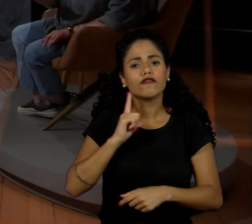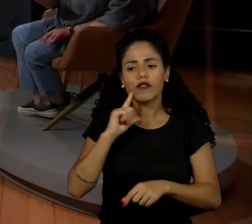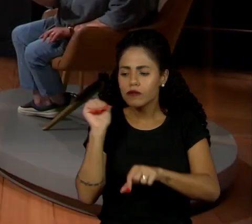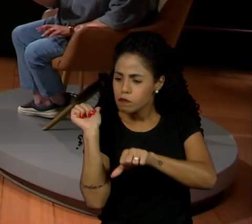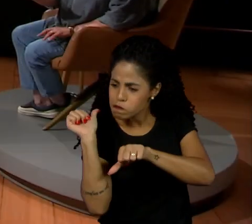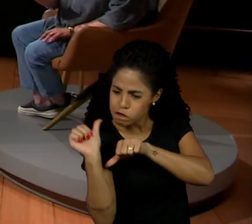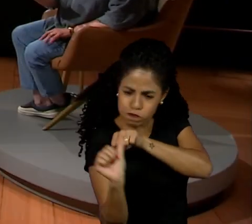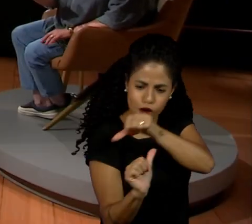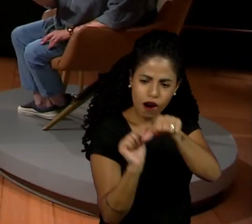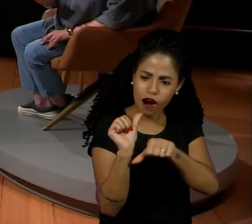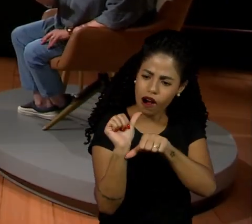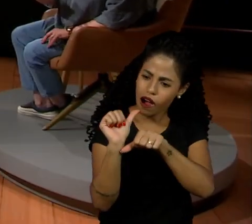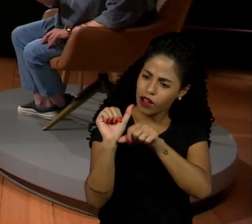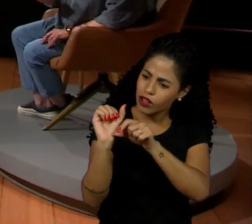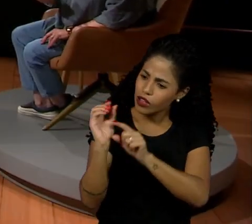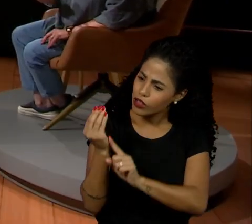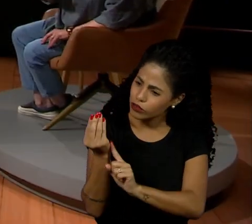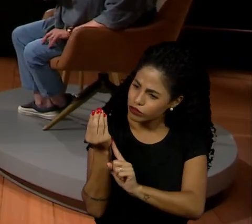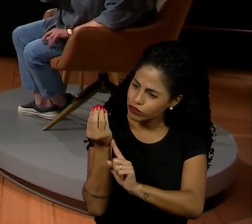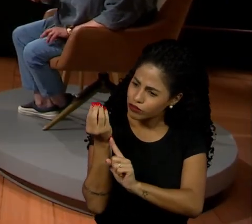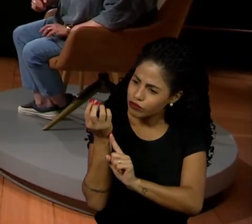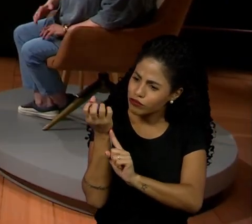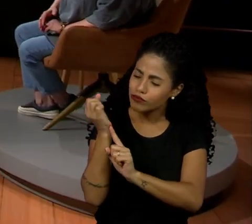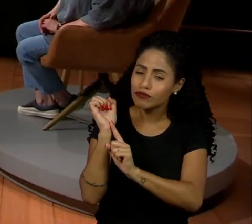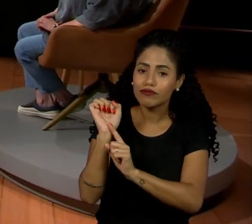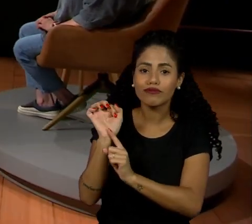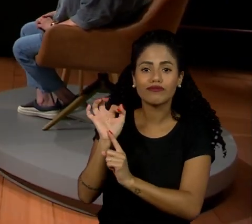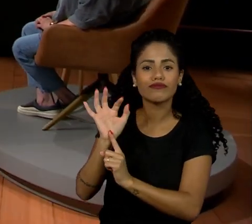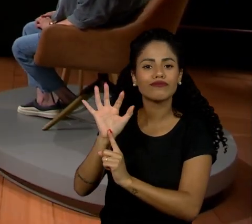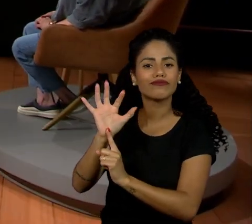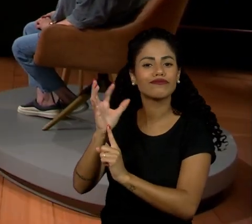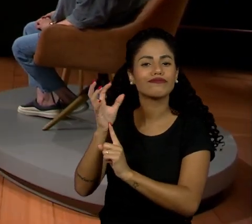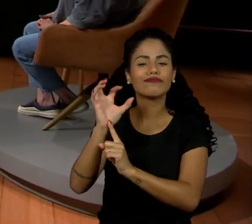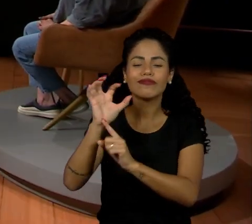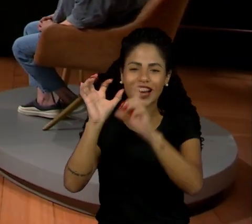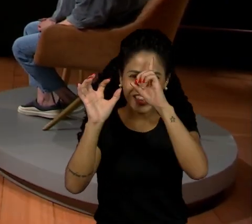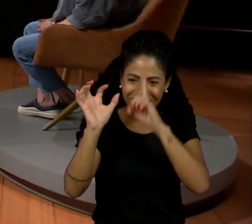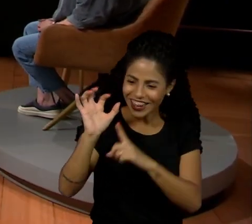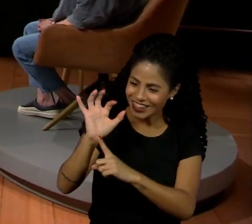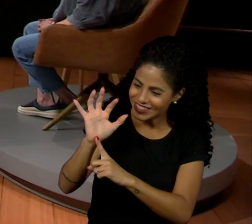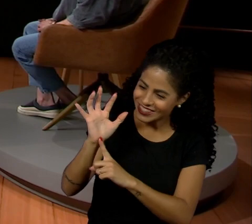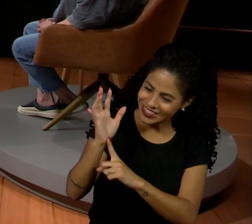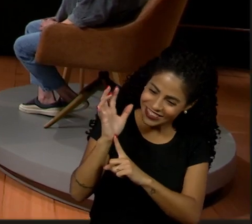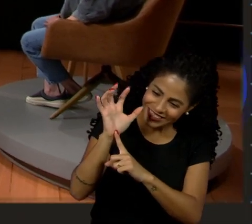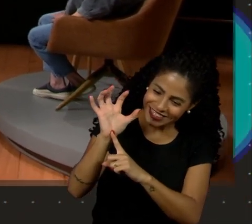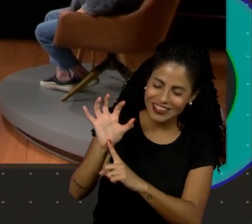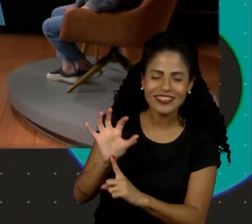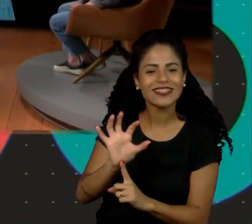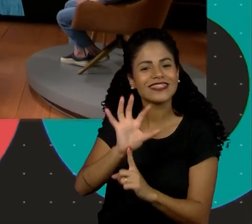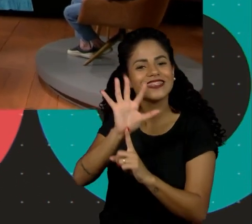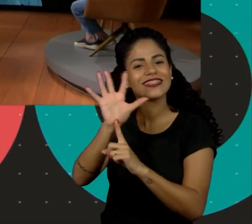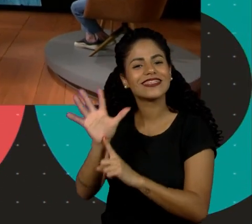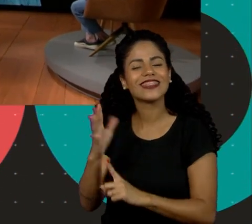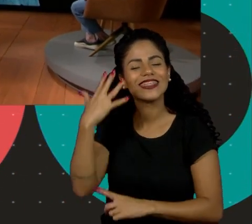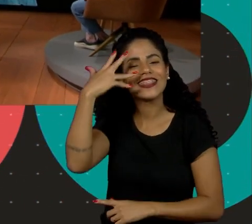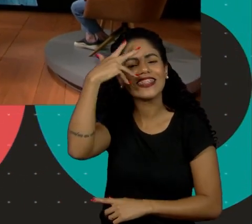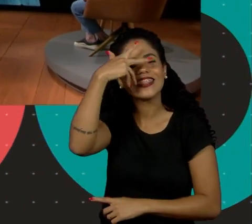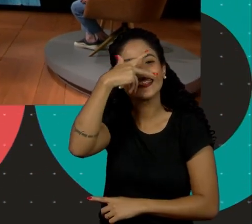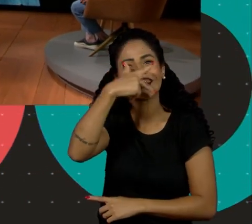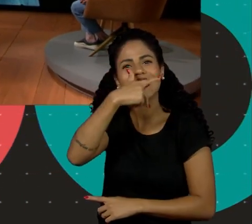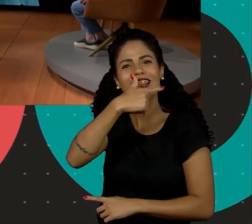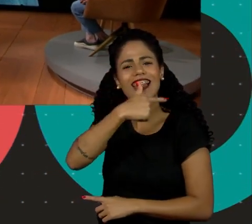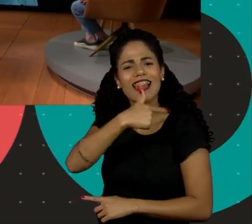transformar essa rosa rubra em amarelos girassóis, redondos, imensos.